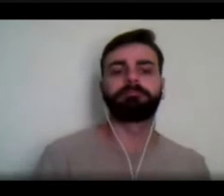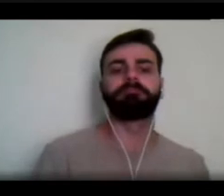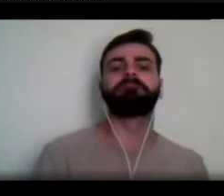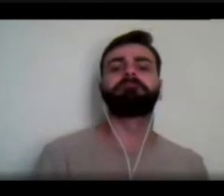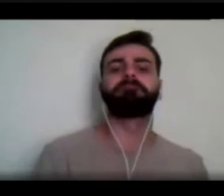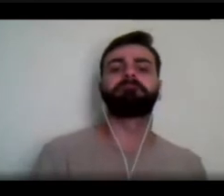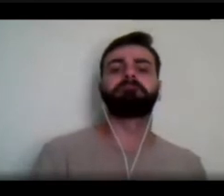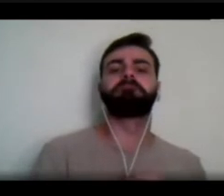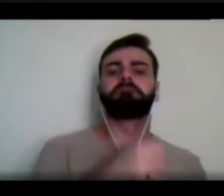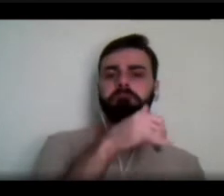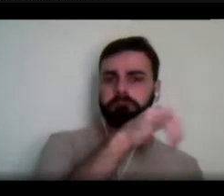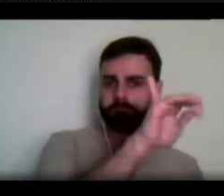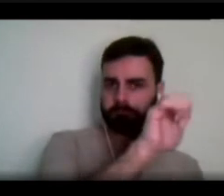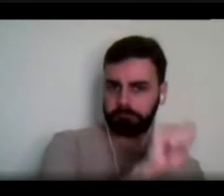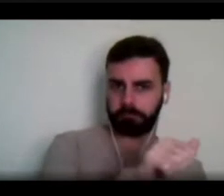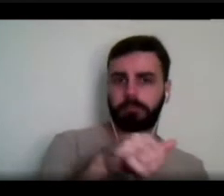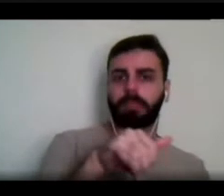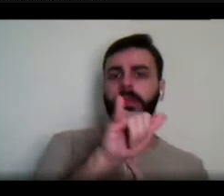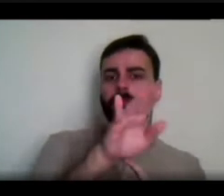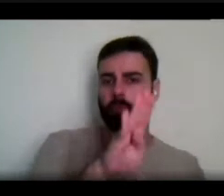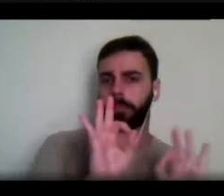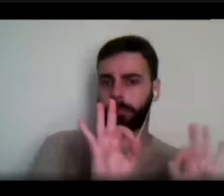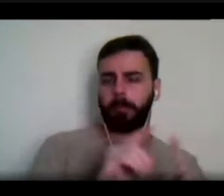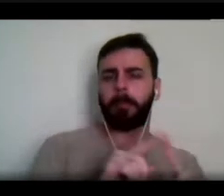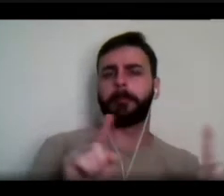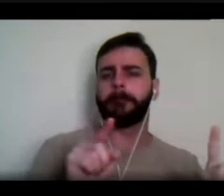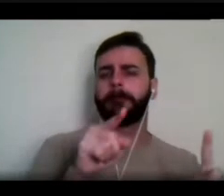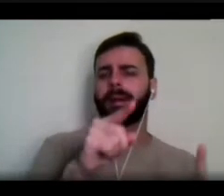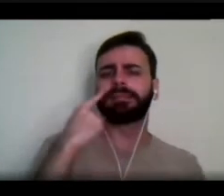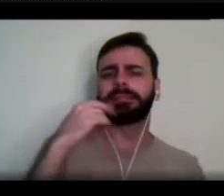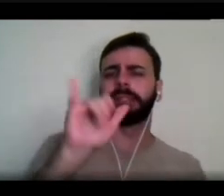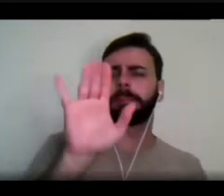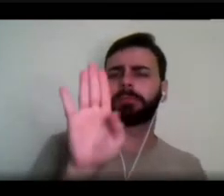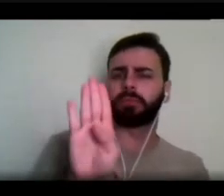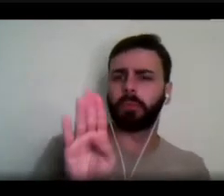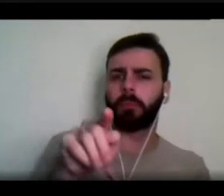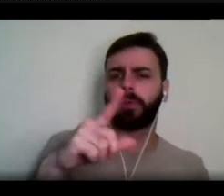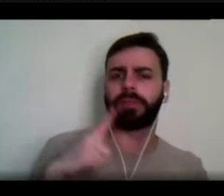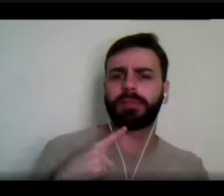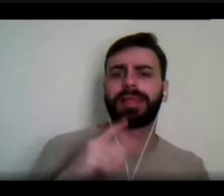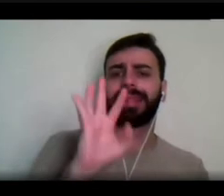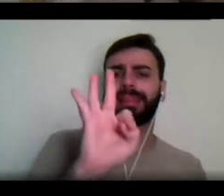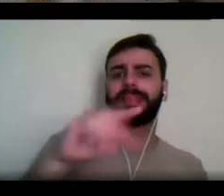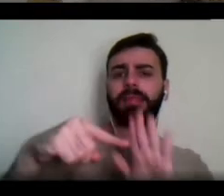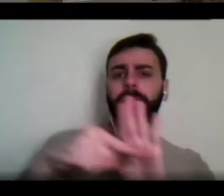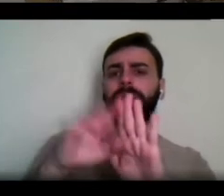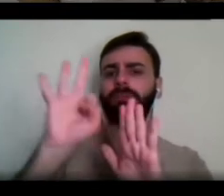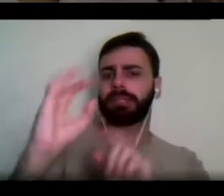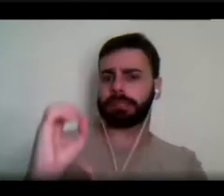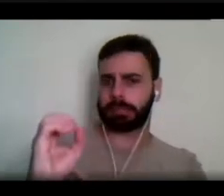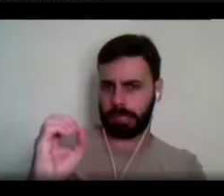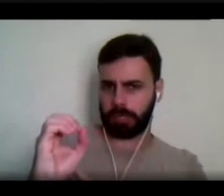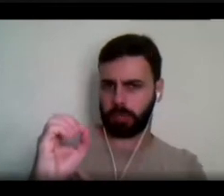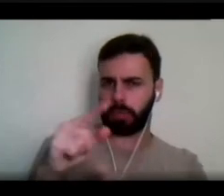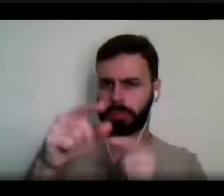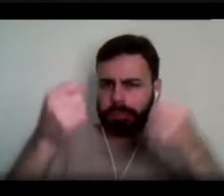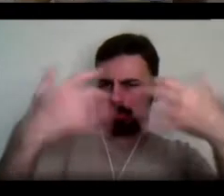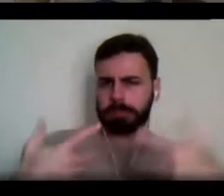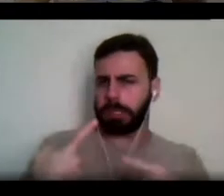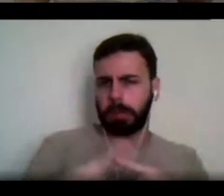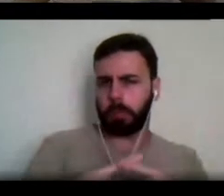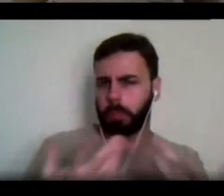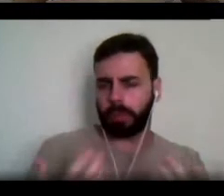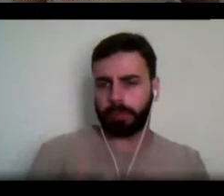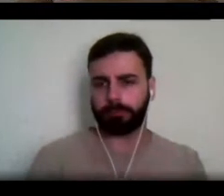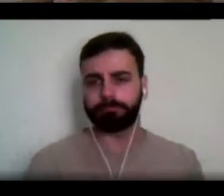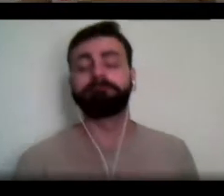A e o y de B. Só que no y de B você fez T menos T0. Você poderia explicar isso para mim? Pois